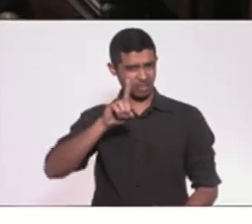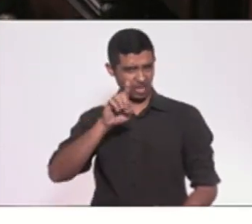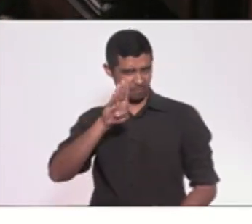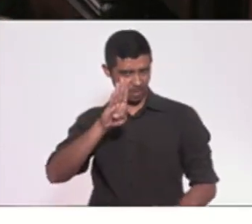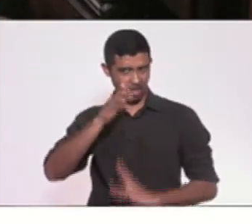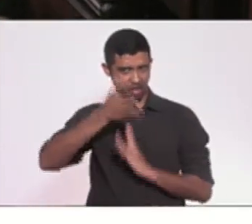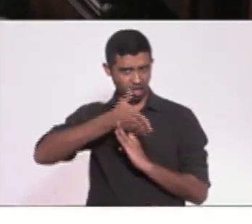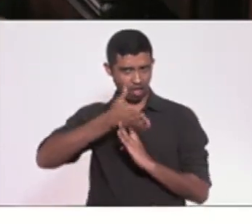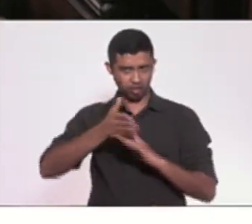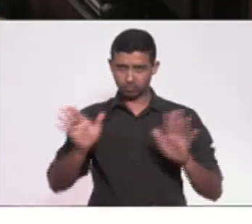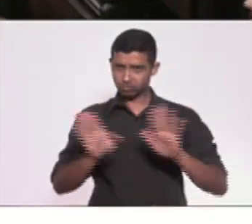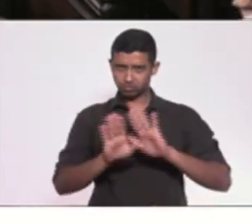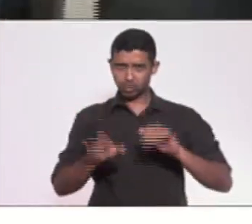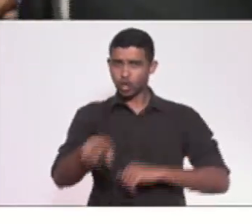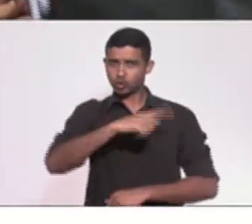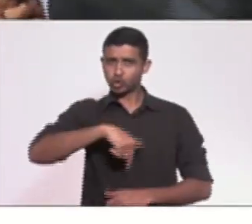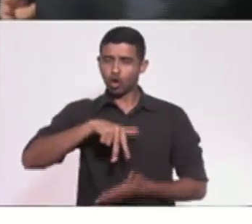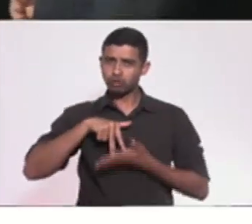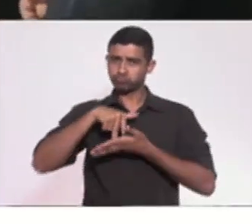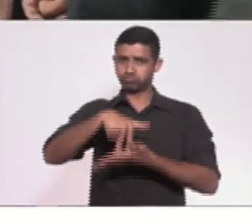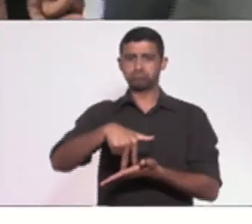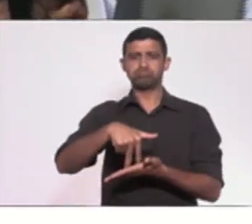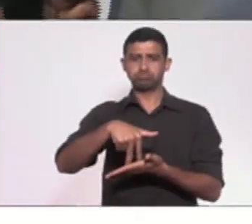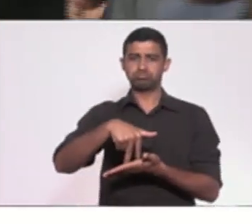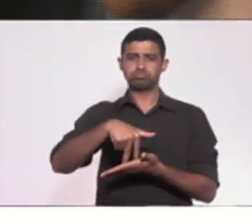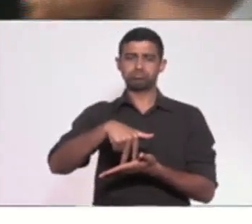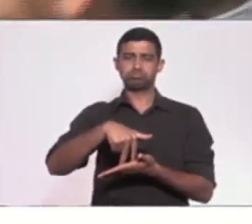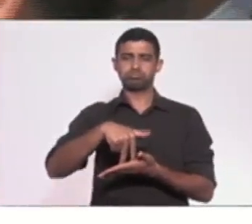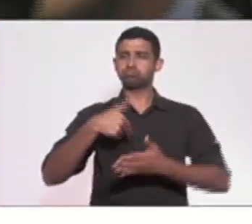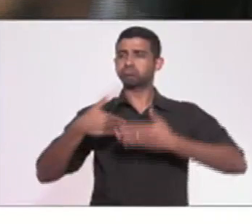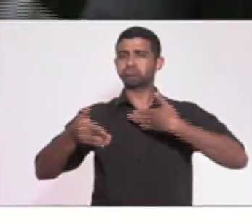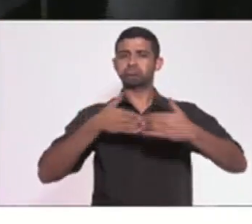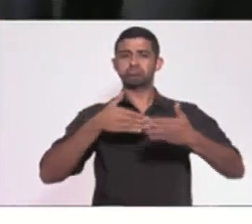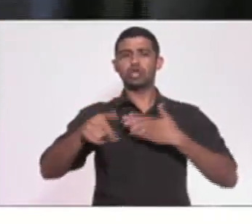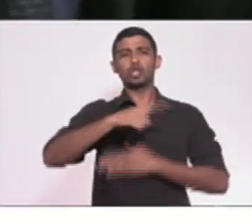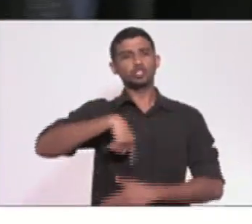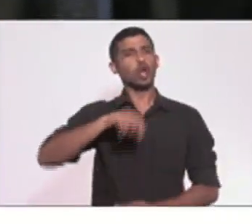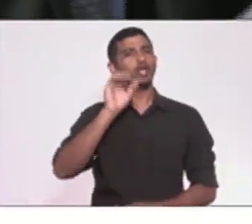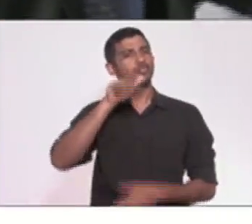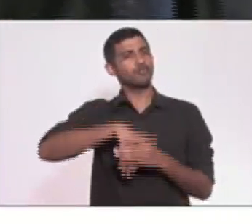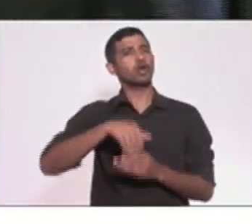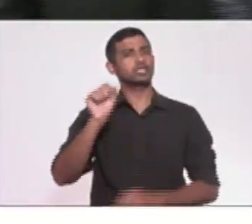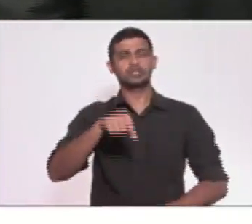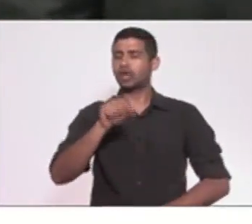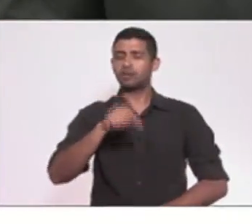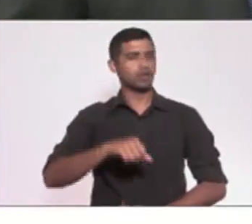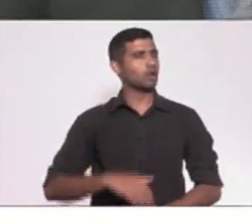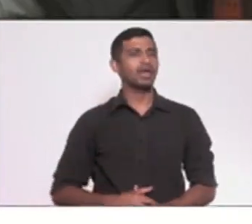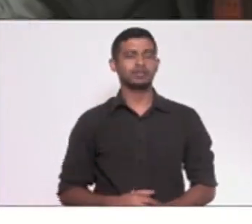O MDB é de posicionamento e não vai se furtar. O MDB vota sim, senhor presidente.